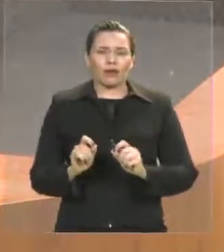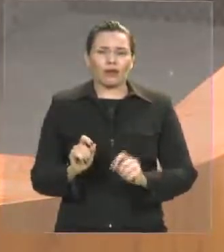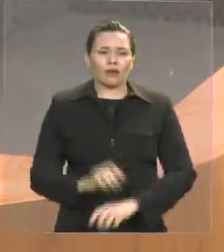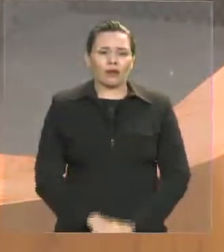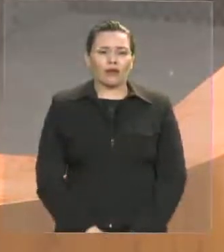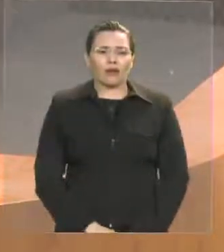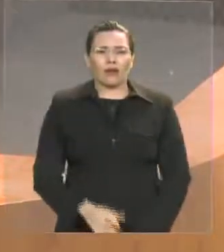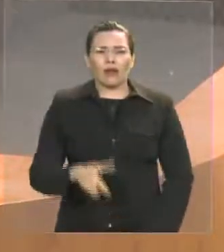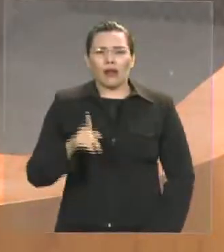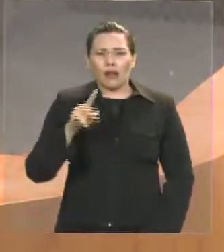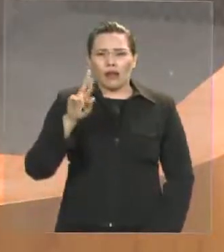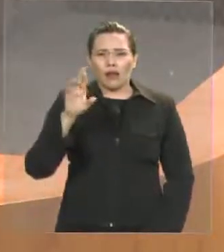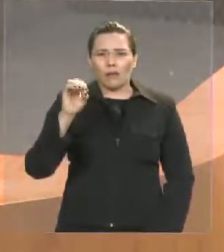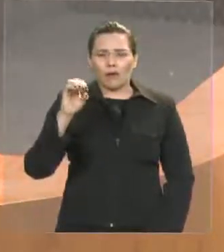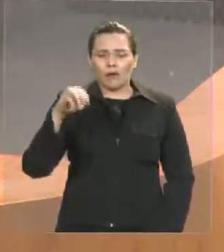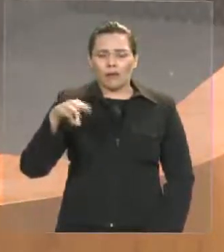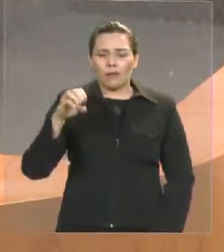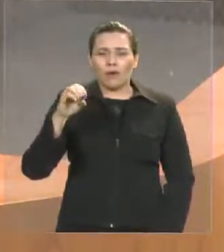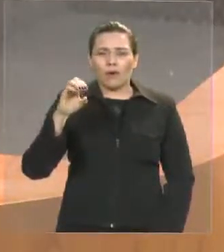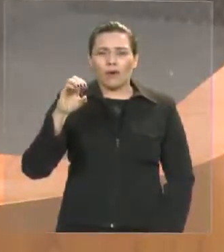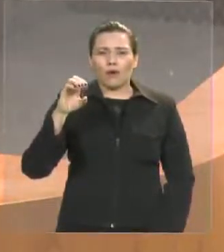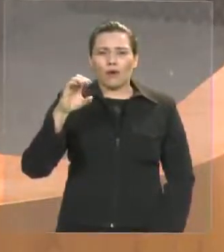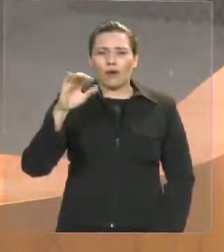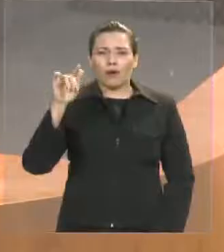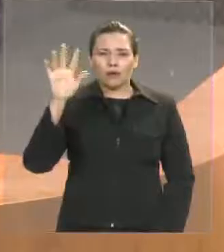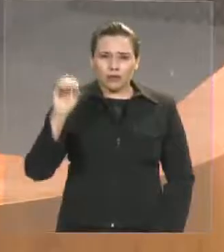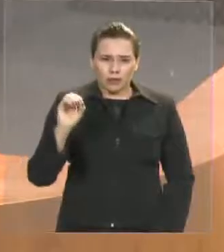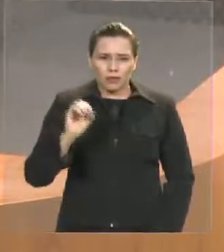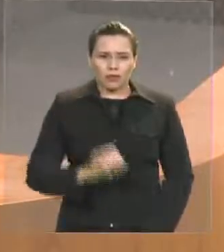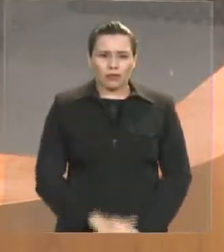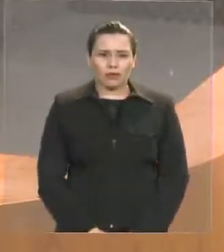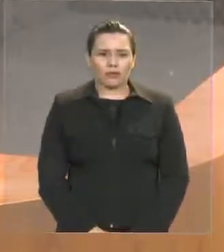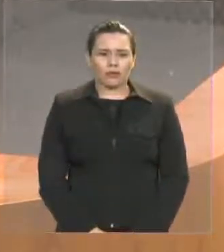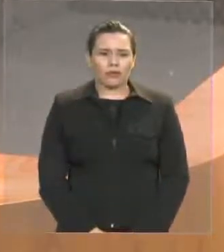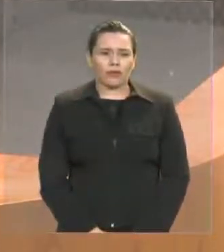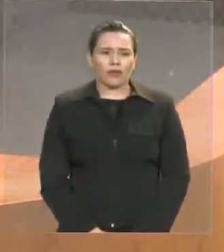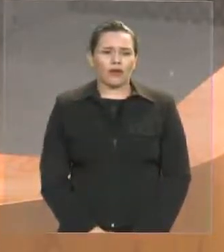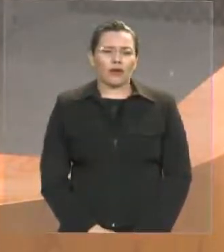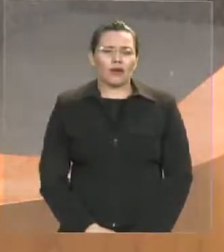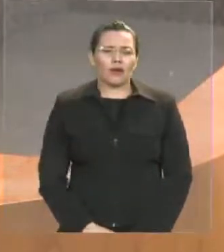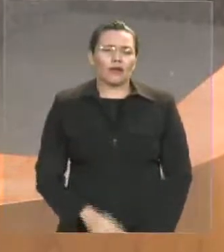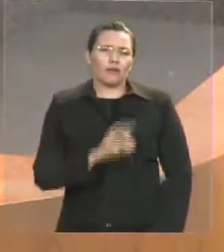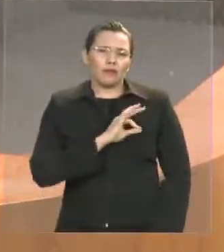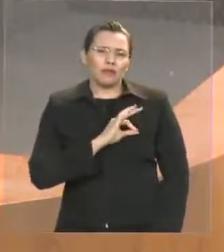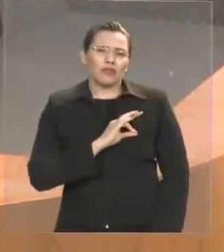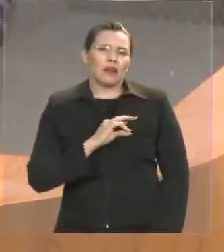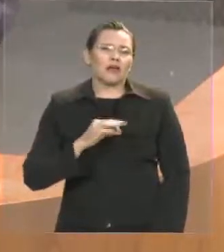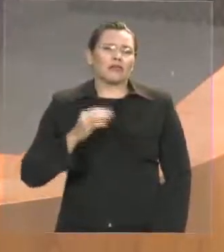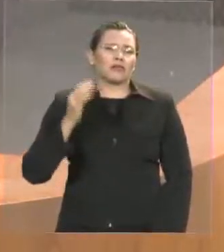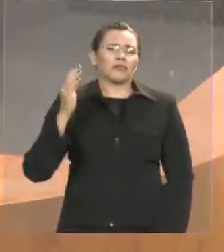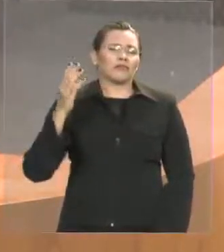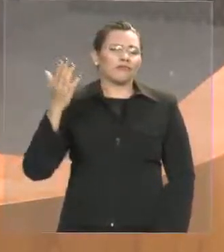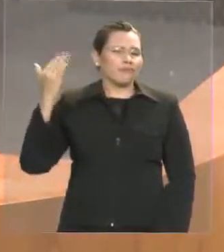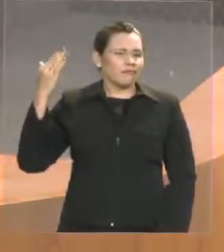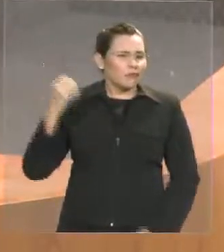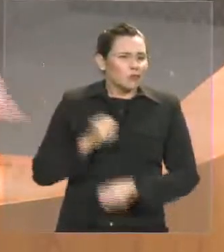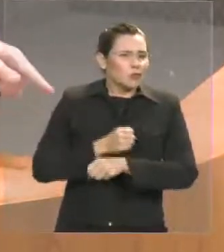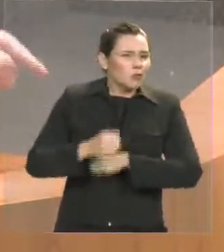de barra 92, que hoje, por exemplo, era para ser subtenentes, que ainda